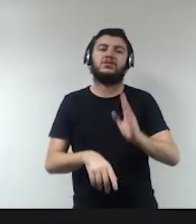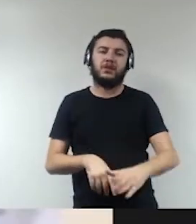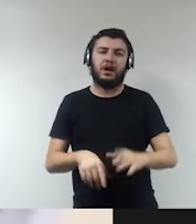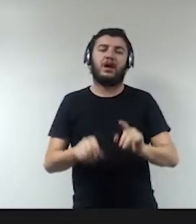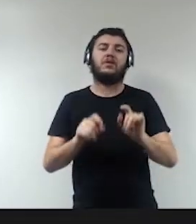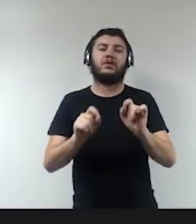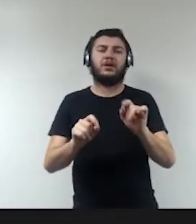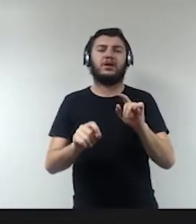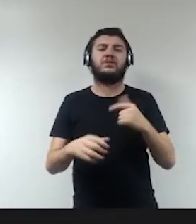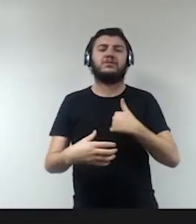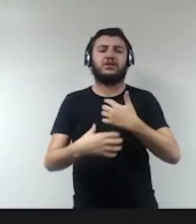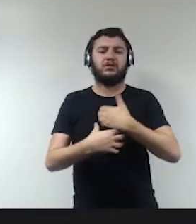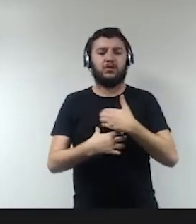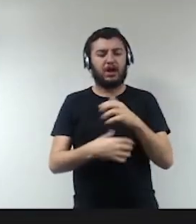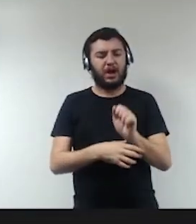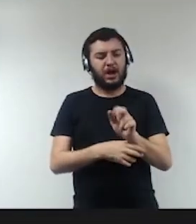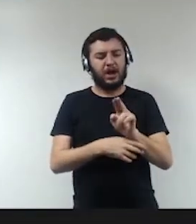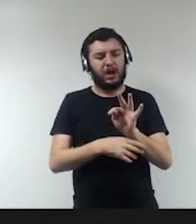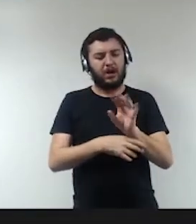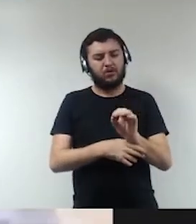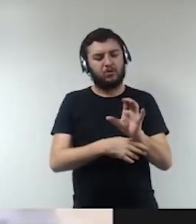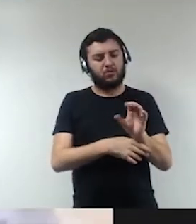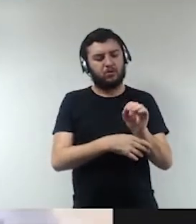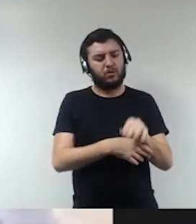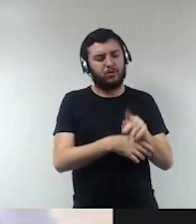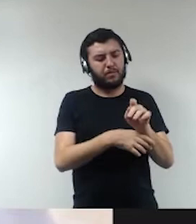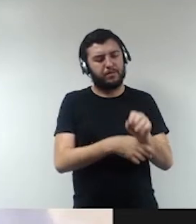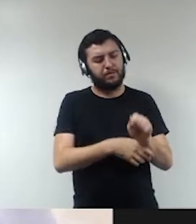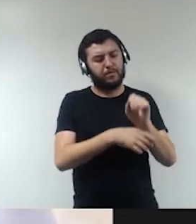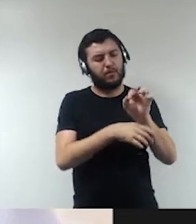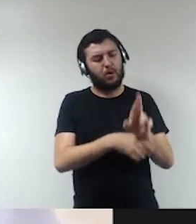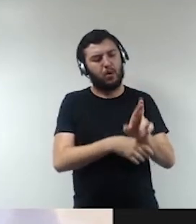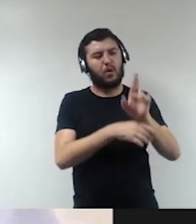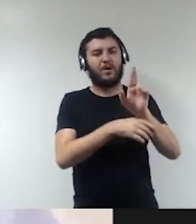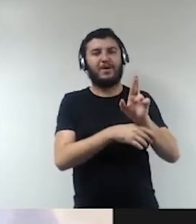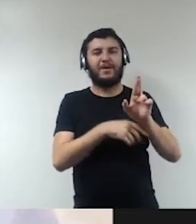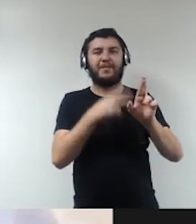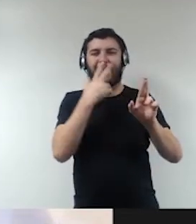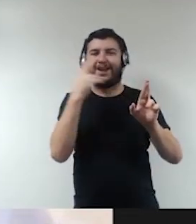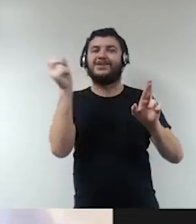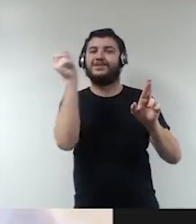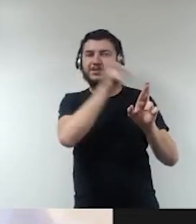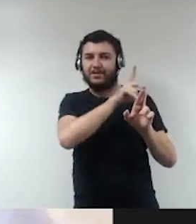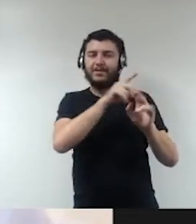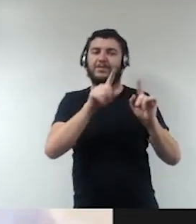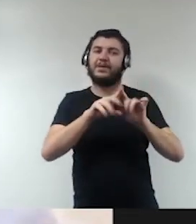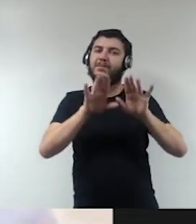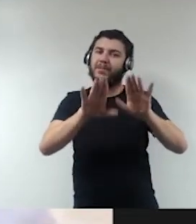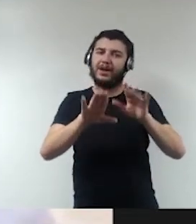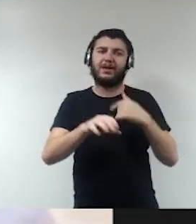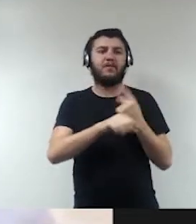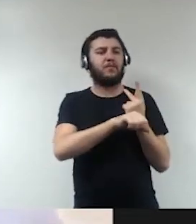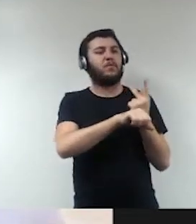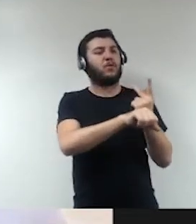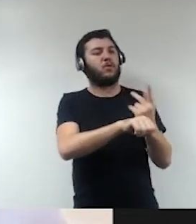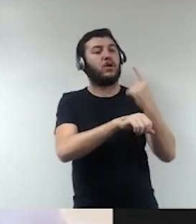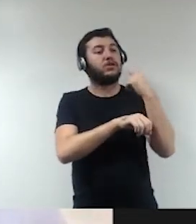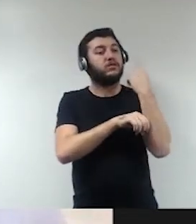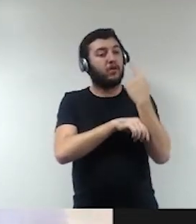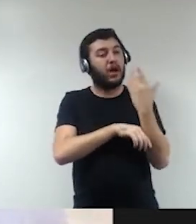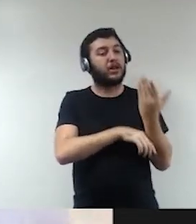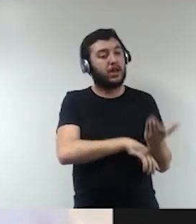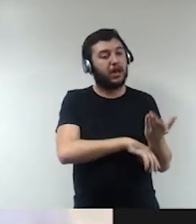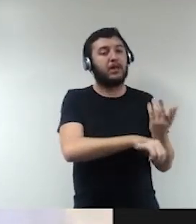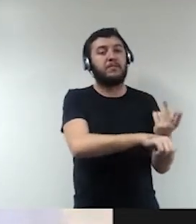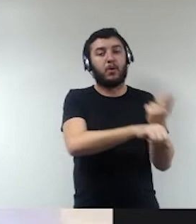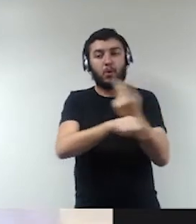autocomposição. Nós ainda somos o país do vou procurar o meu advogado vai te procurar, ou ainda o